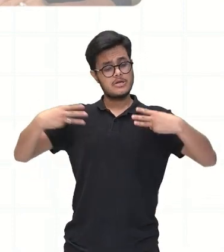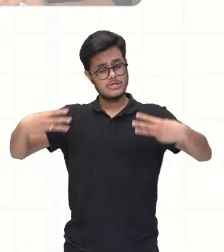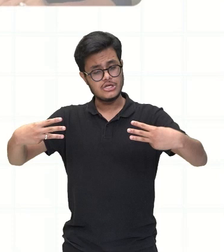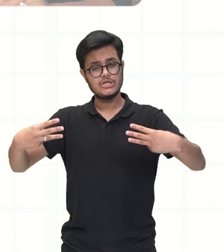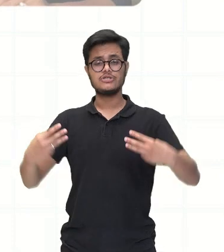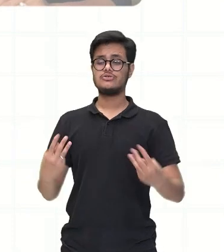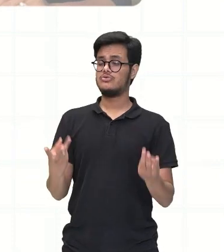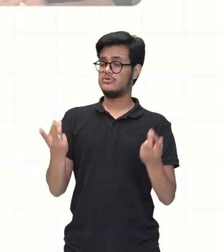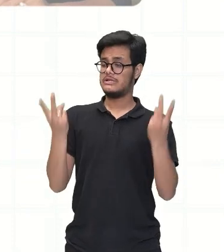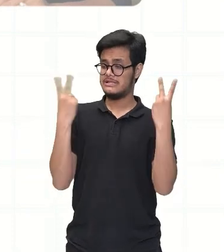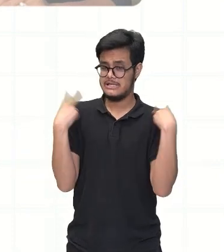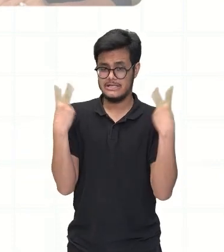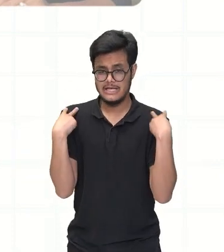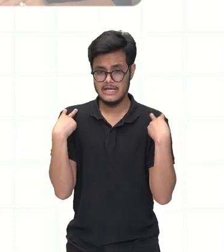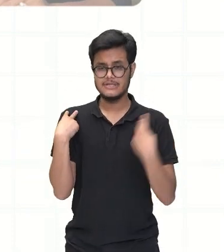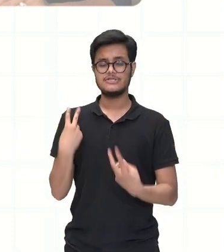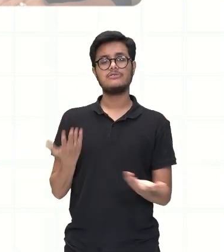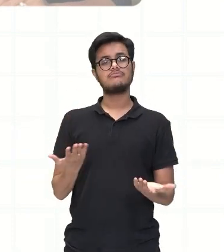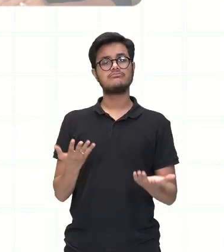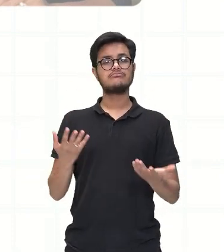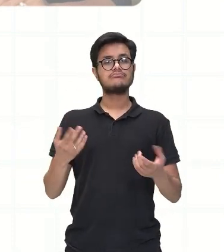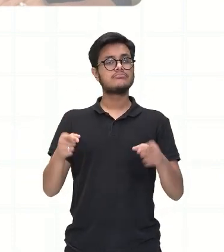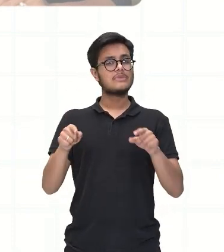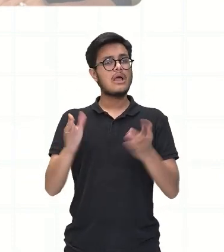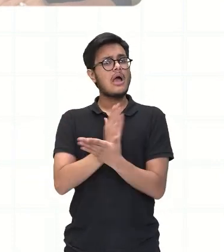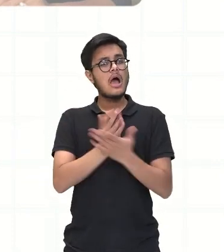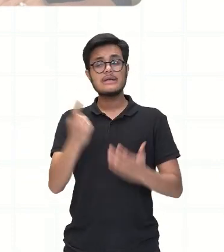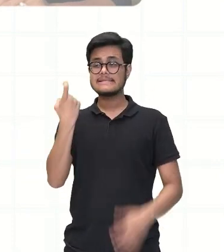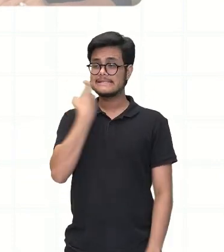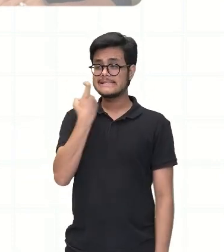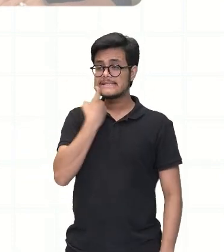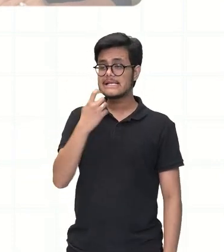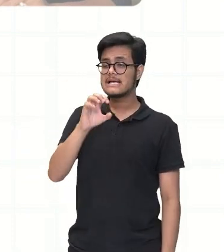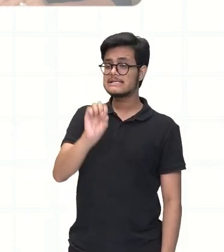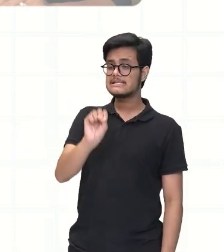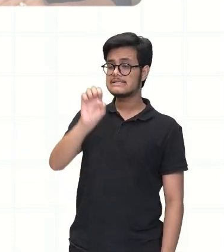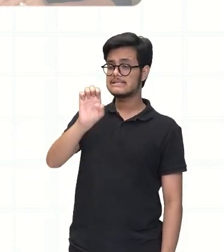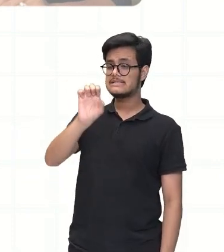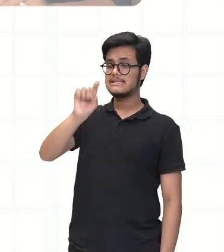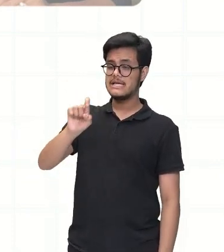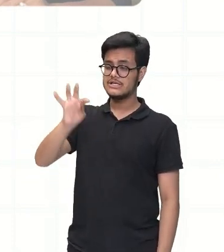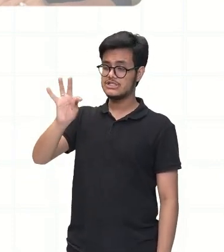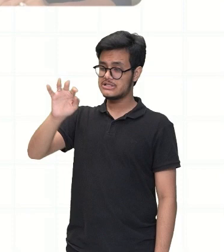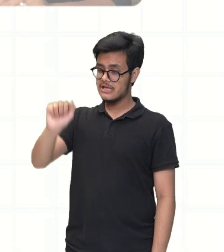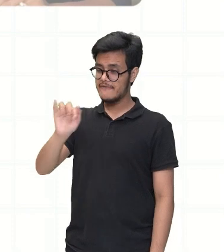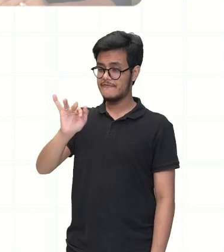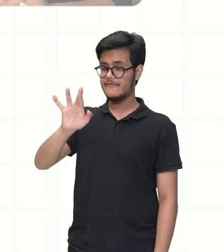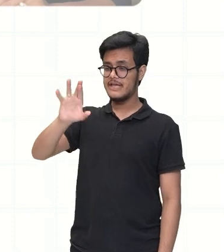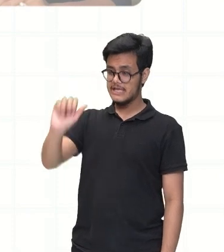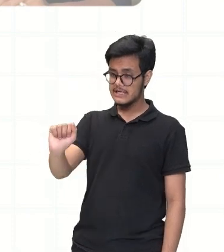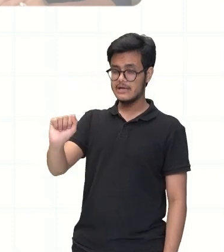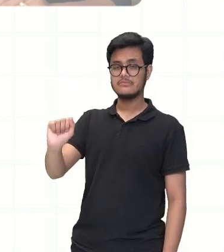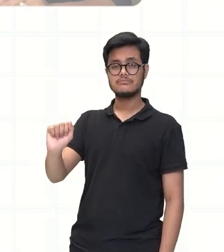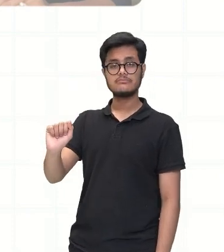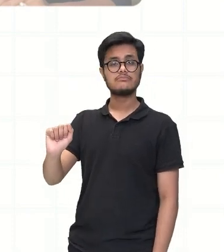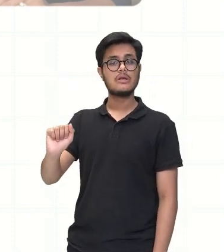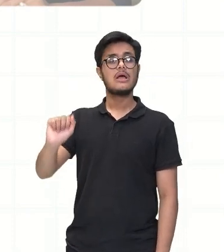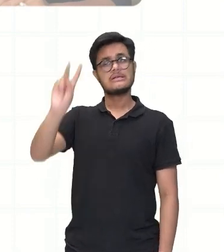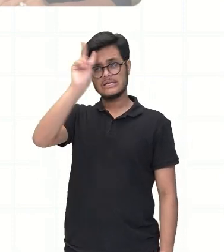sargento, sexta-feira. Não é o numeral? É o numeral, é o sexto dia. Segunda,